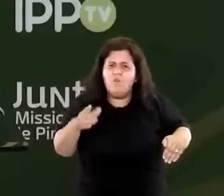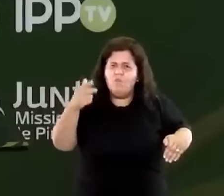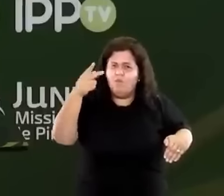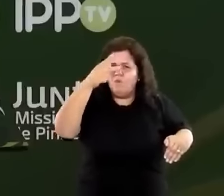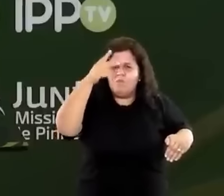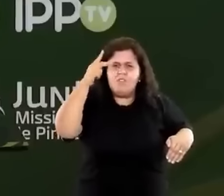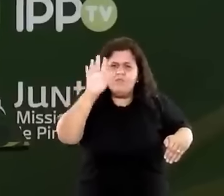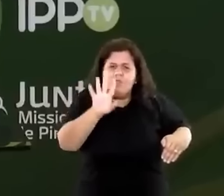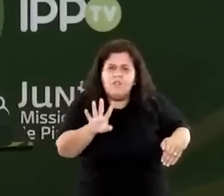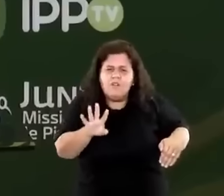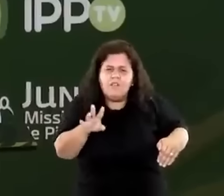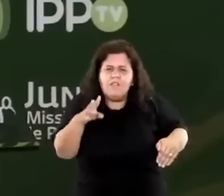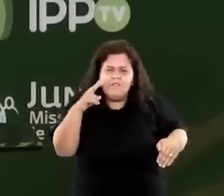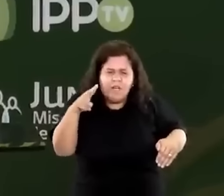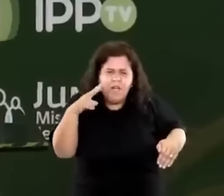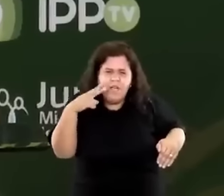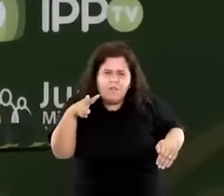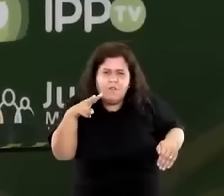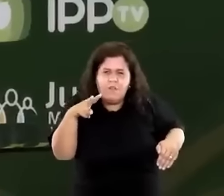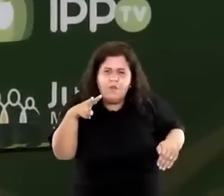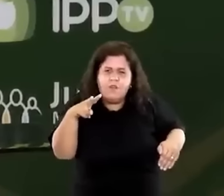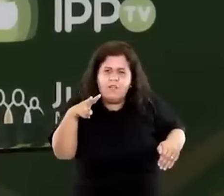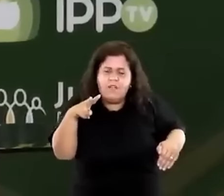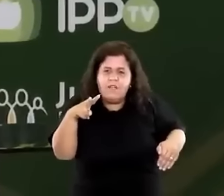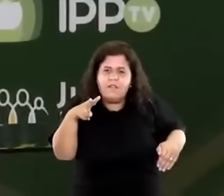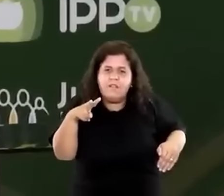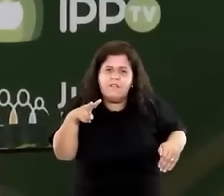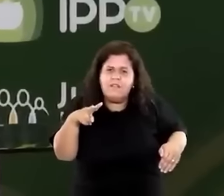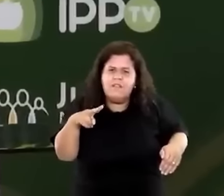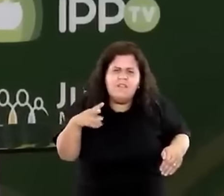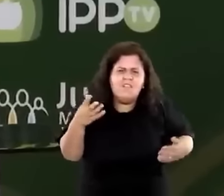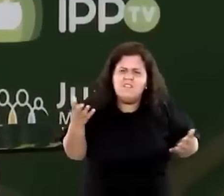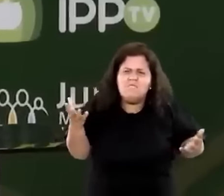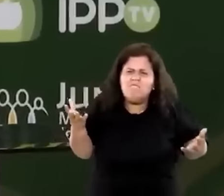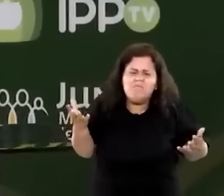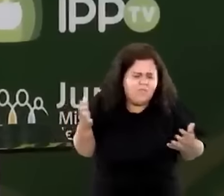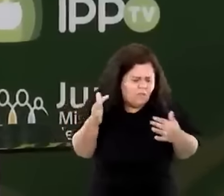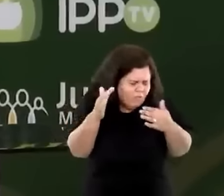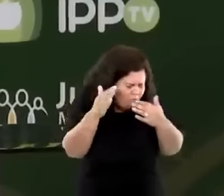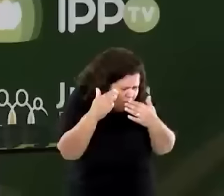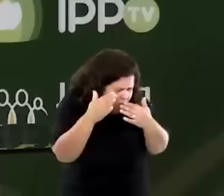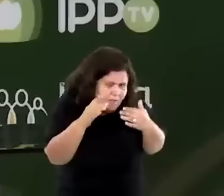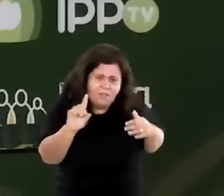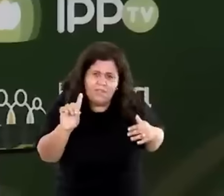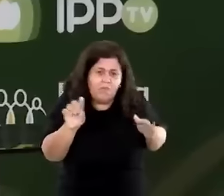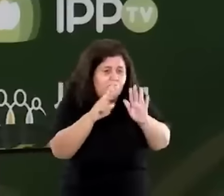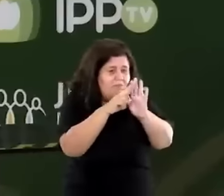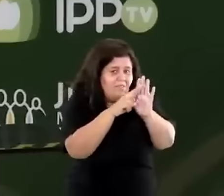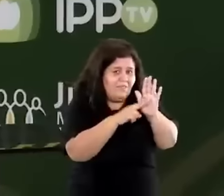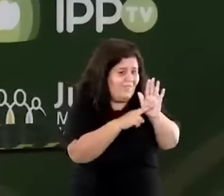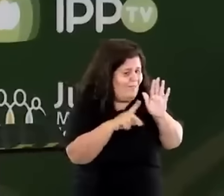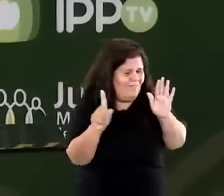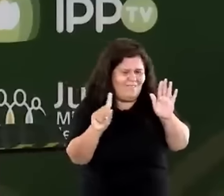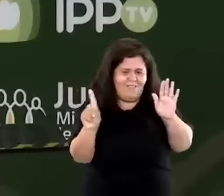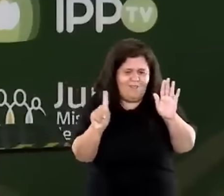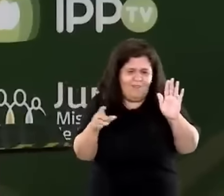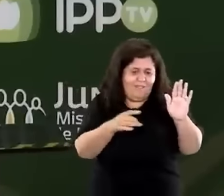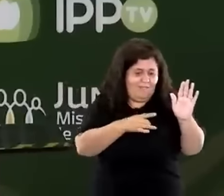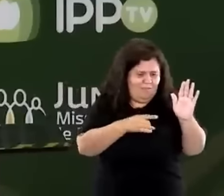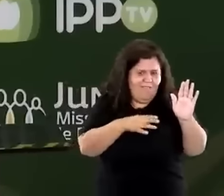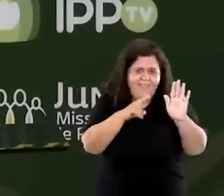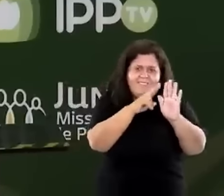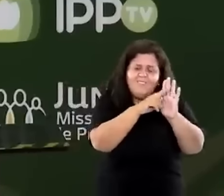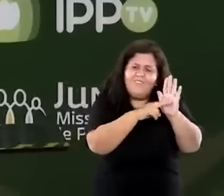e quando ele vai olhar este alguém ele não ousa descrever o ser de